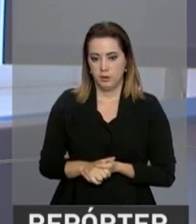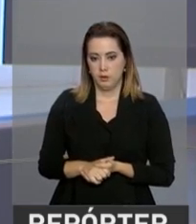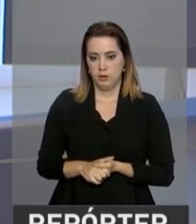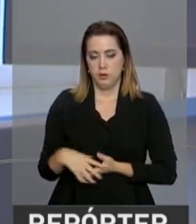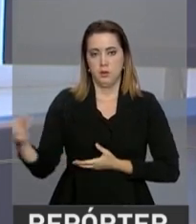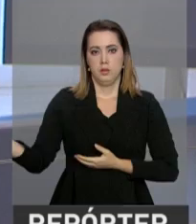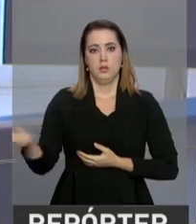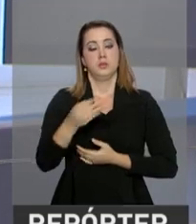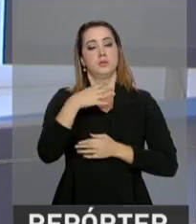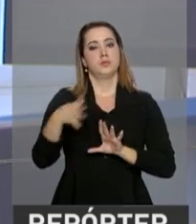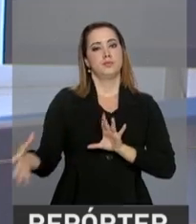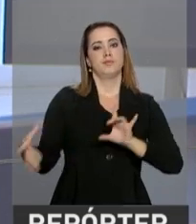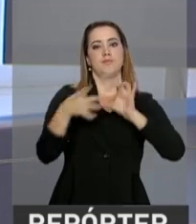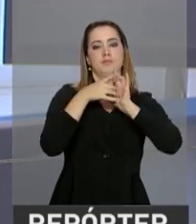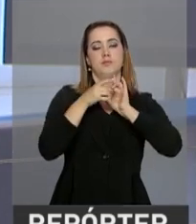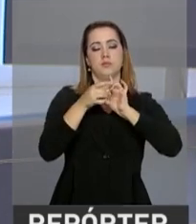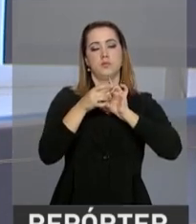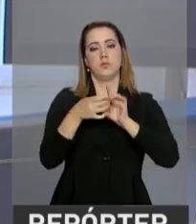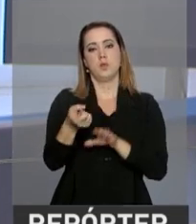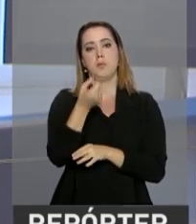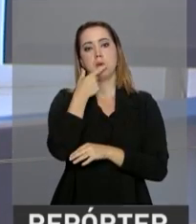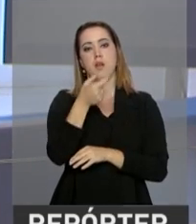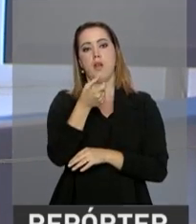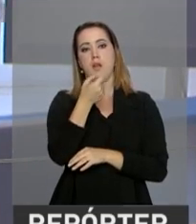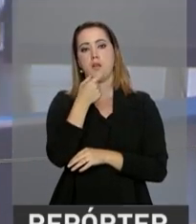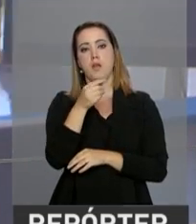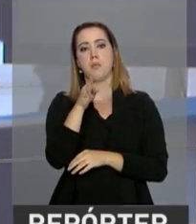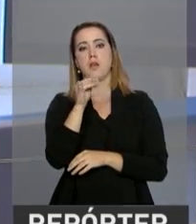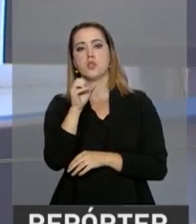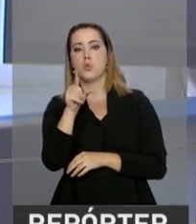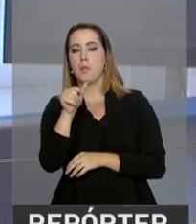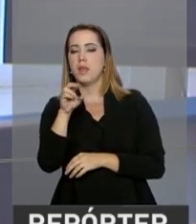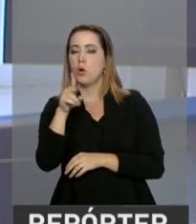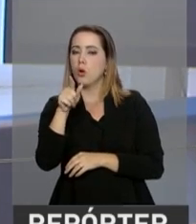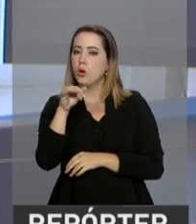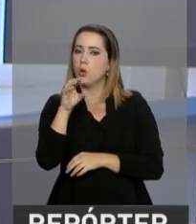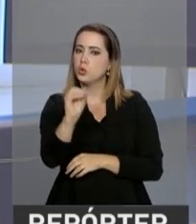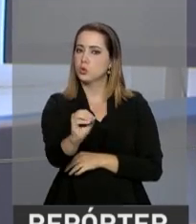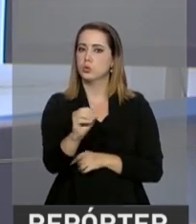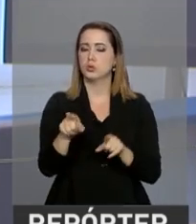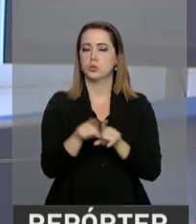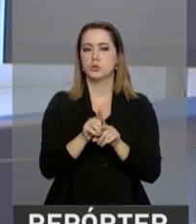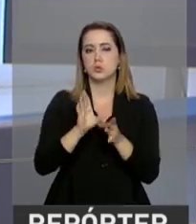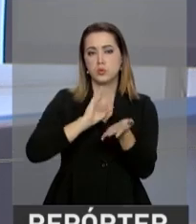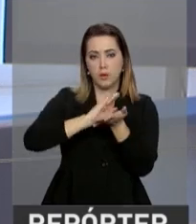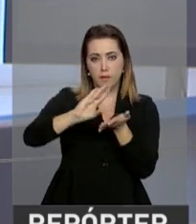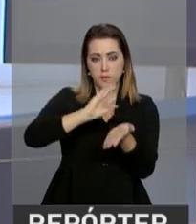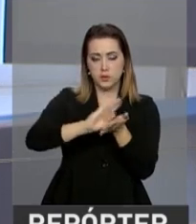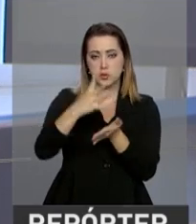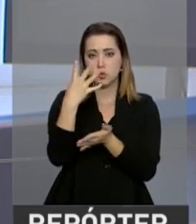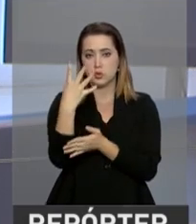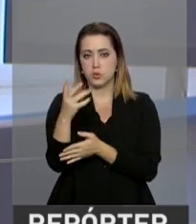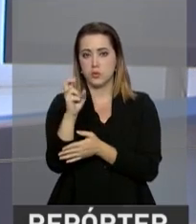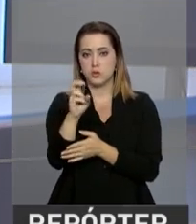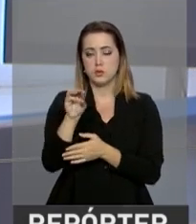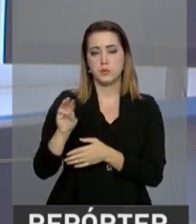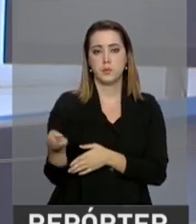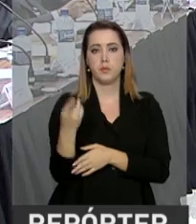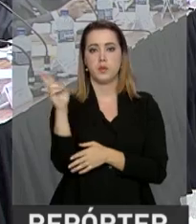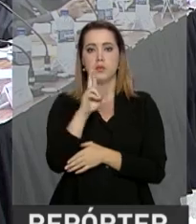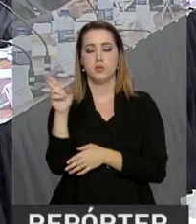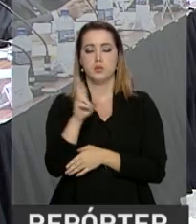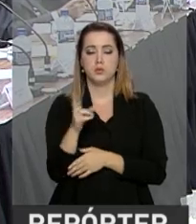remédios biológicos. O Ministério da Saúde vai investir 443 milhões de reais por ano em 5 medicamentos.